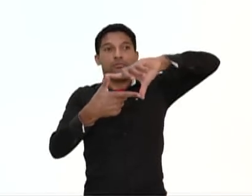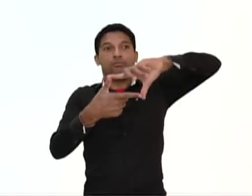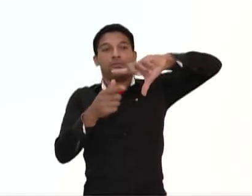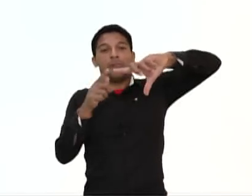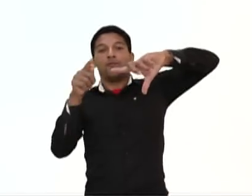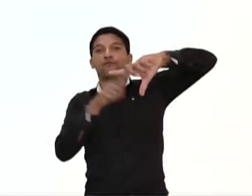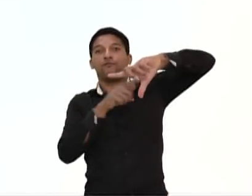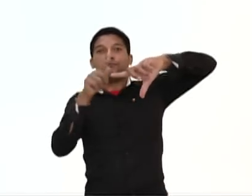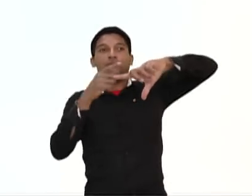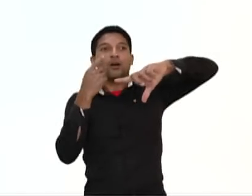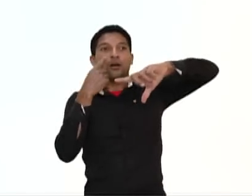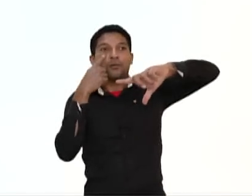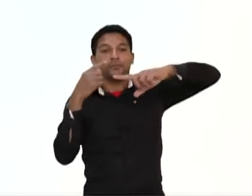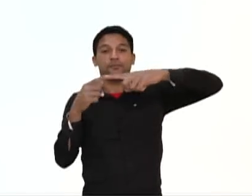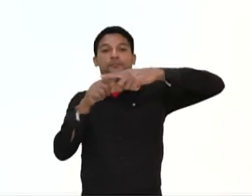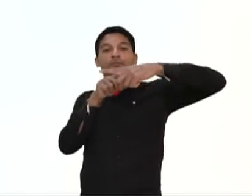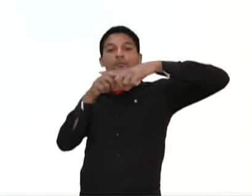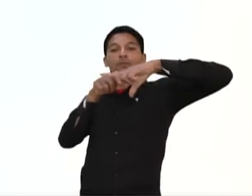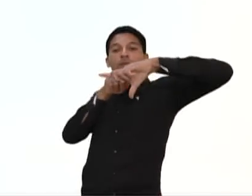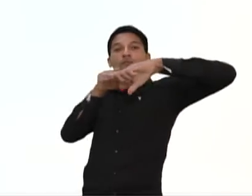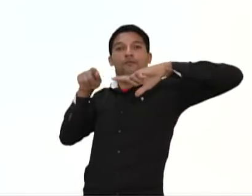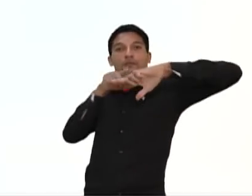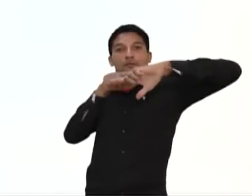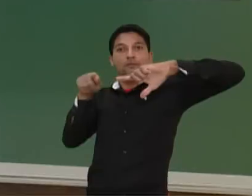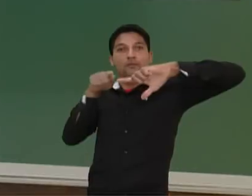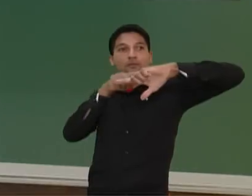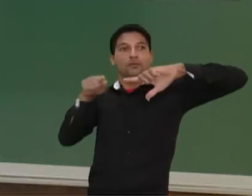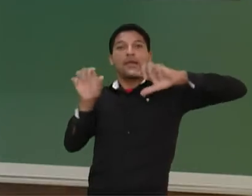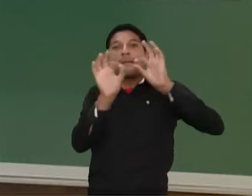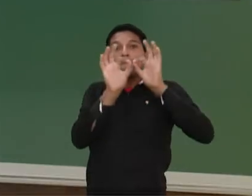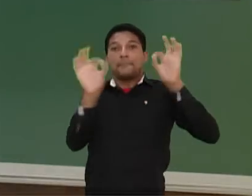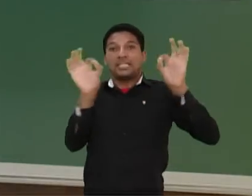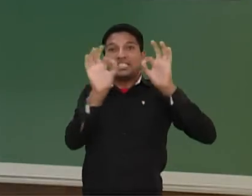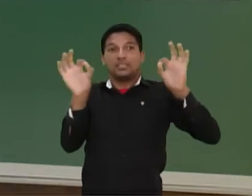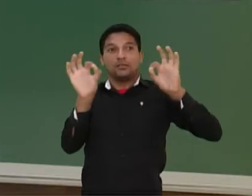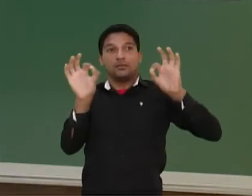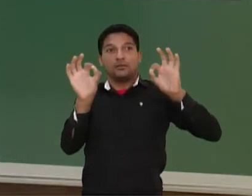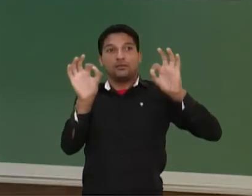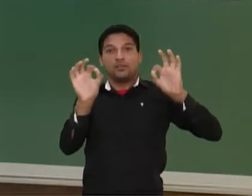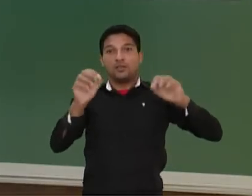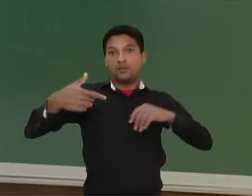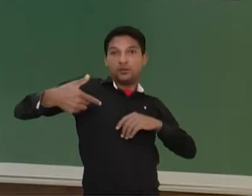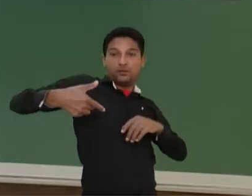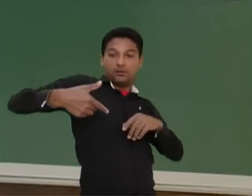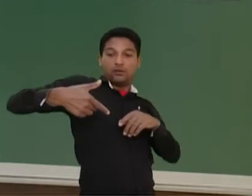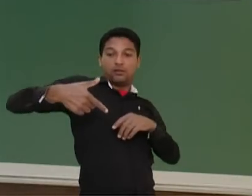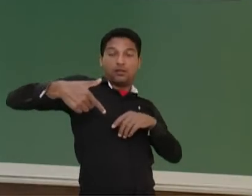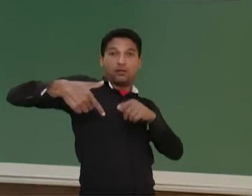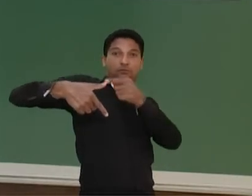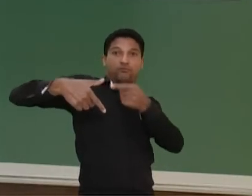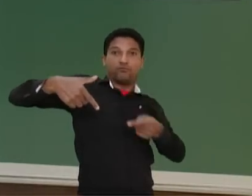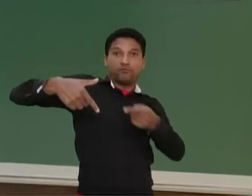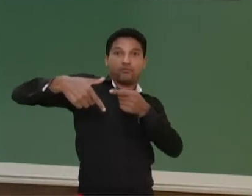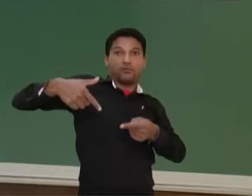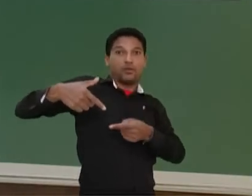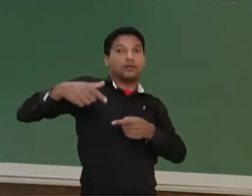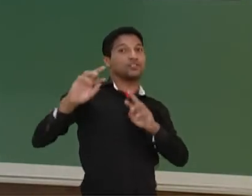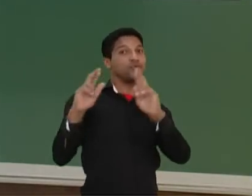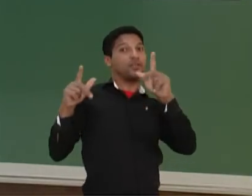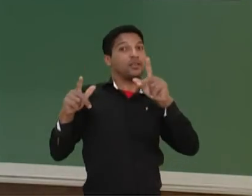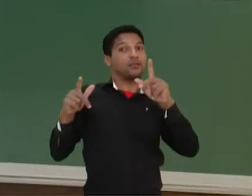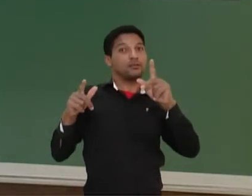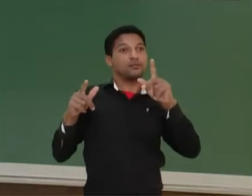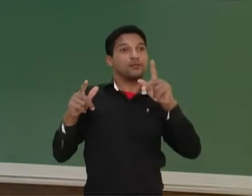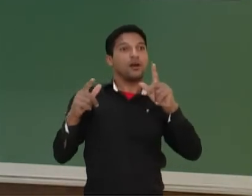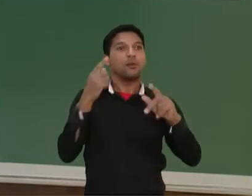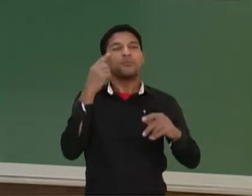diferentes. Então, esse par de lados ele tem uma medida, esse par de lado tem outra medida. Tanto é que eu faço esses